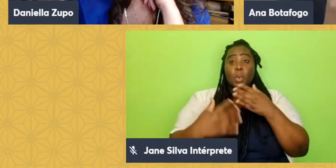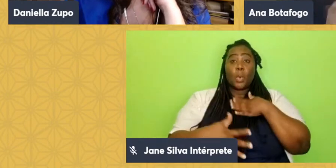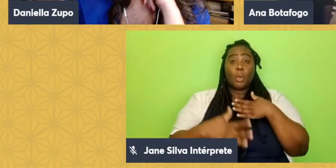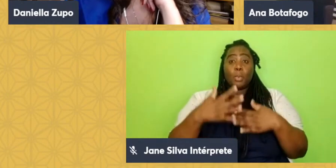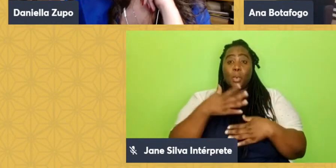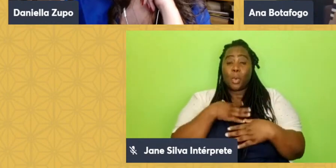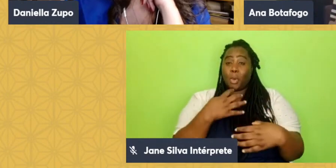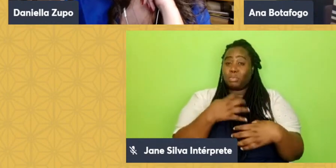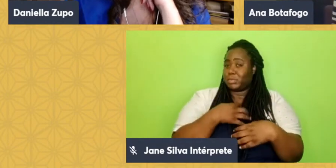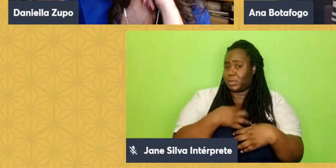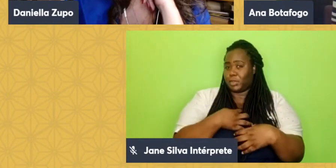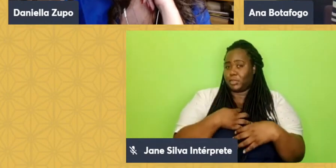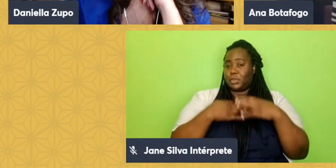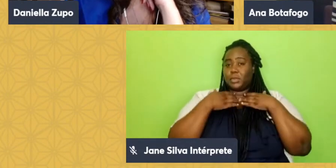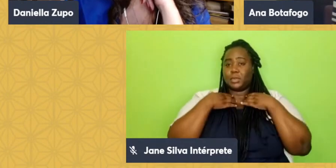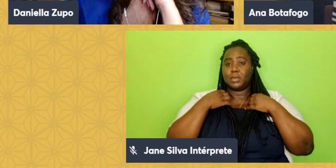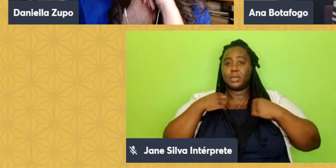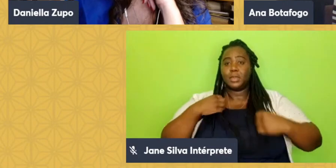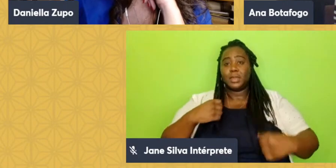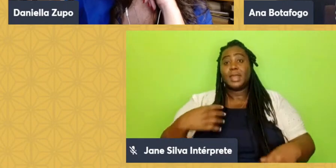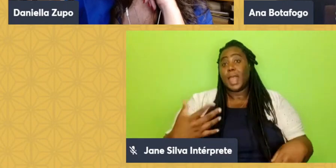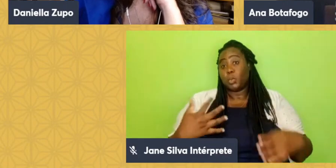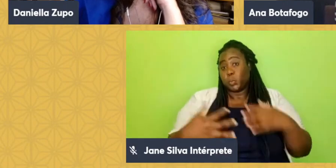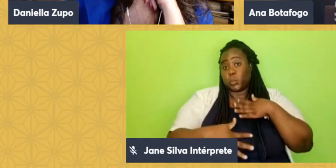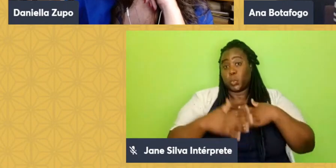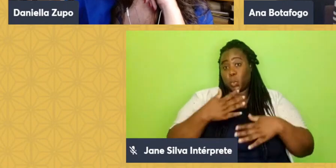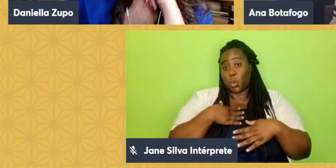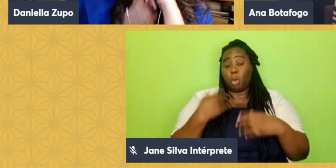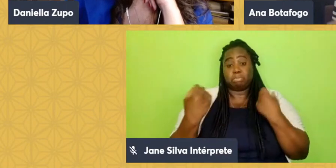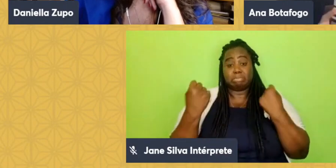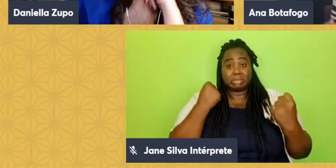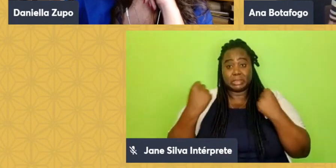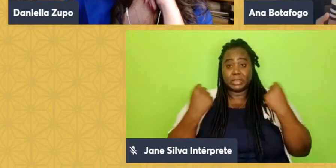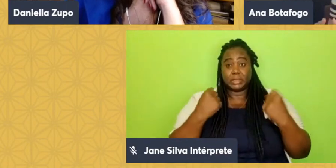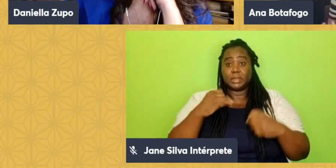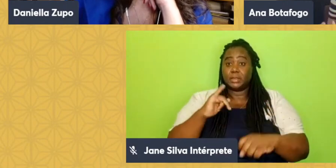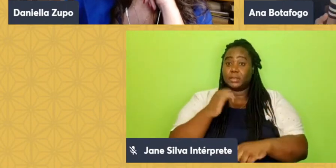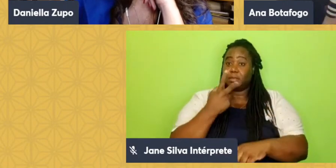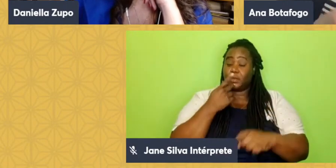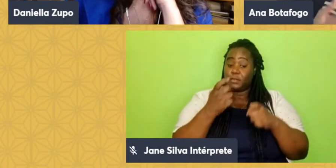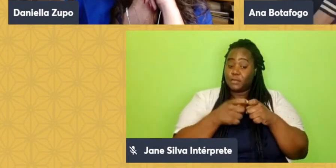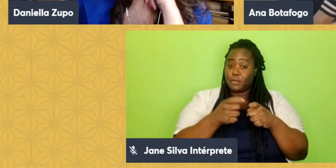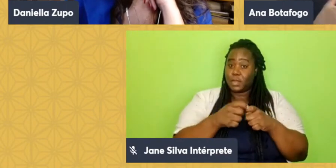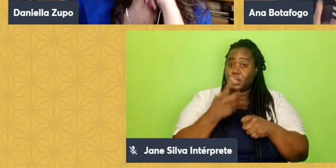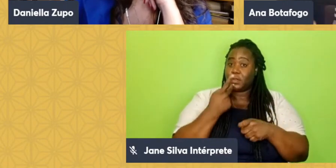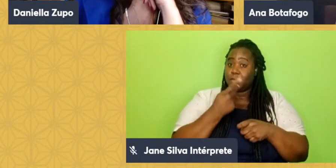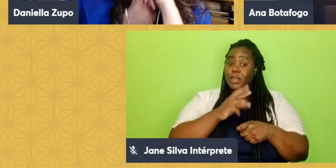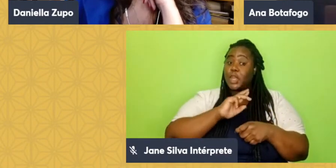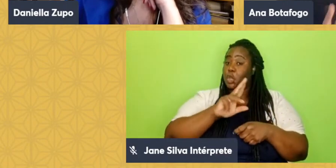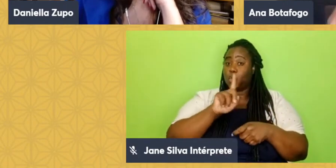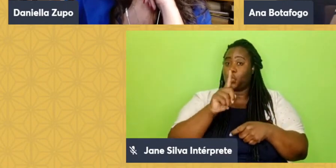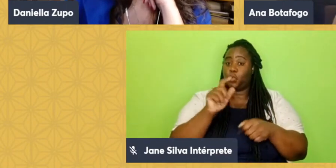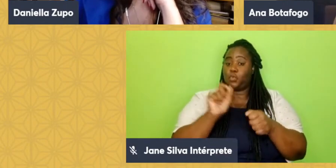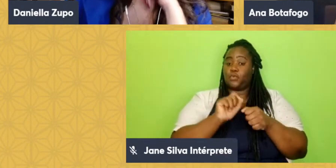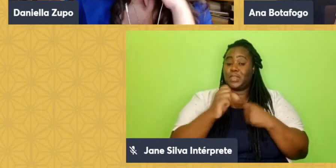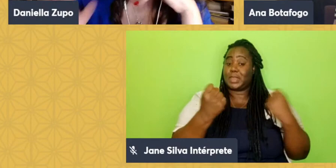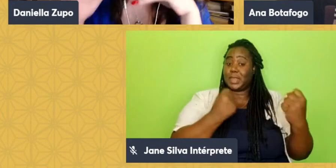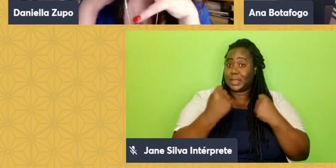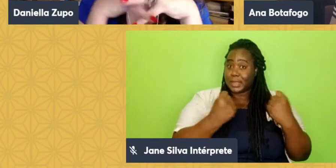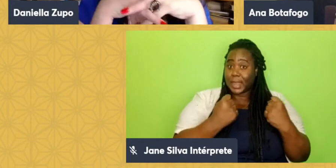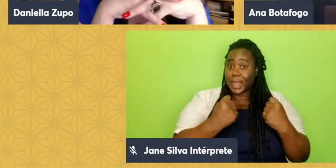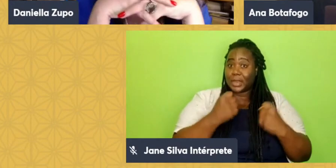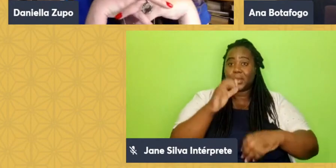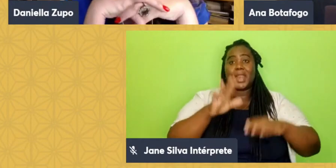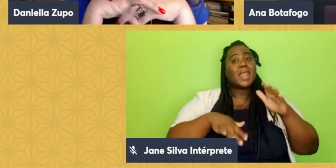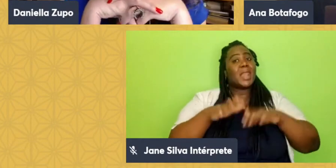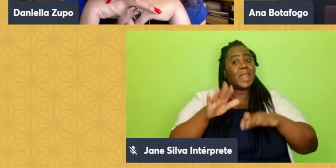recente até porque era um corpo trabalhado meu médico disse se você tivesse não fizesse exercício talvez a